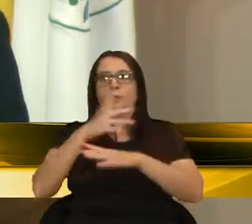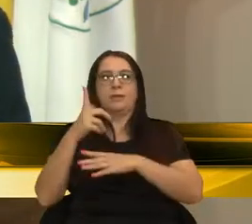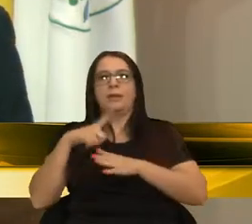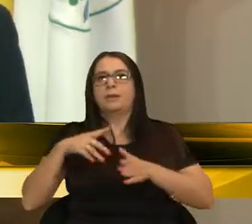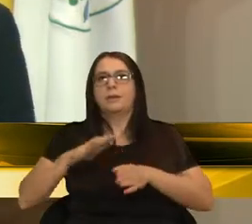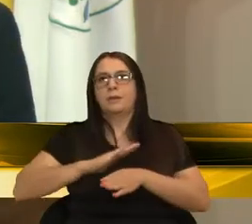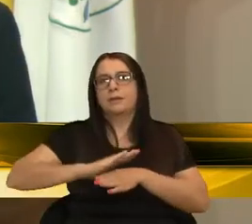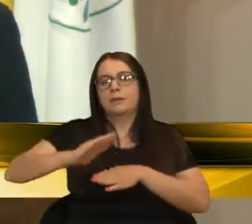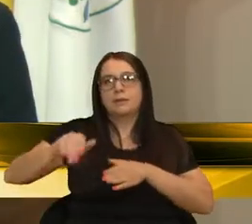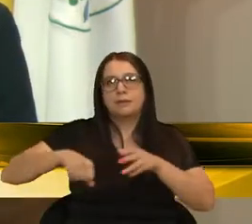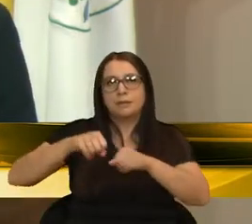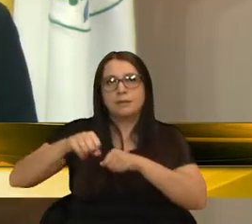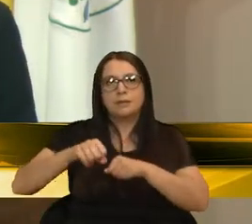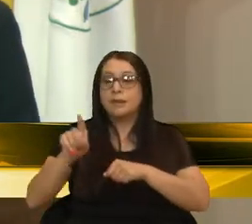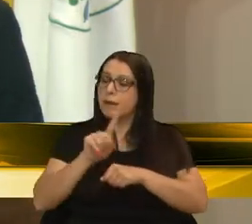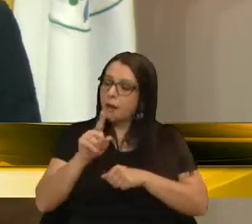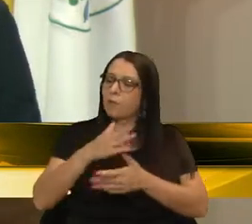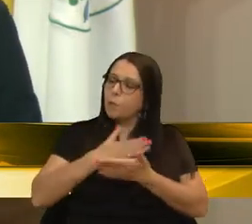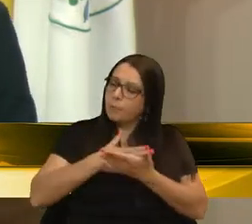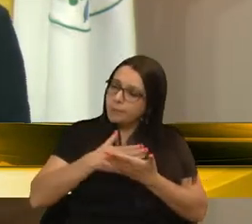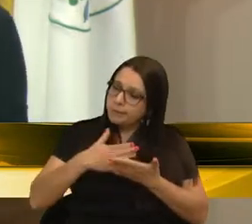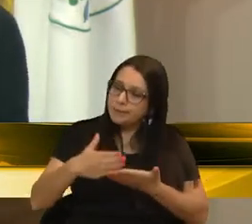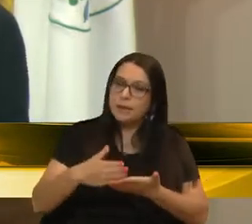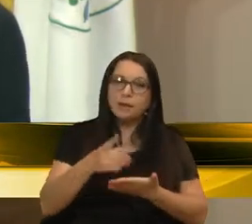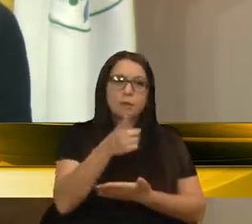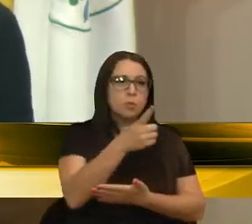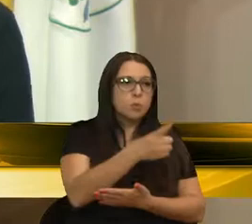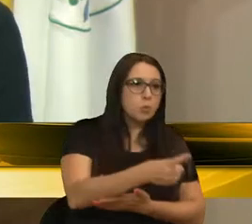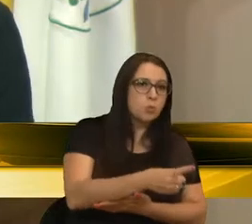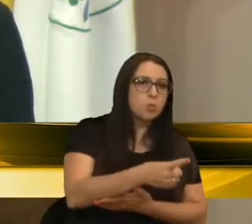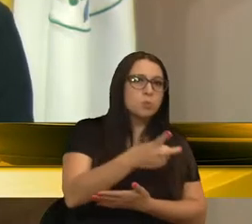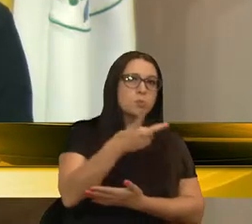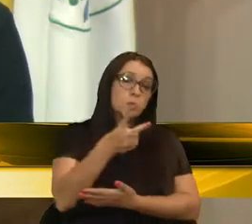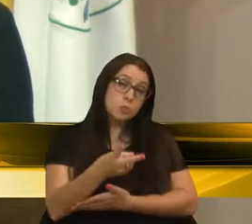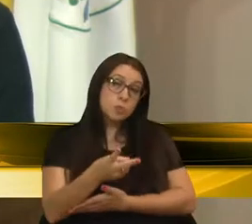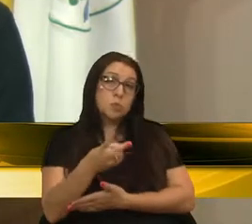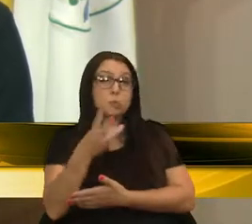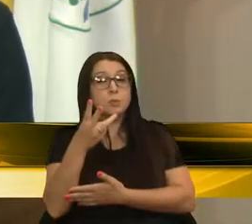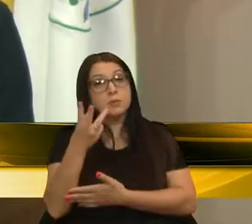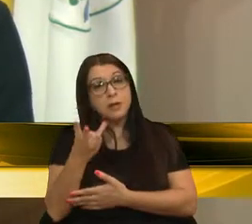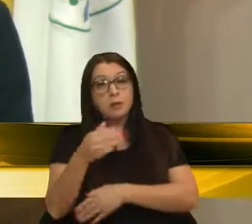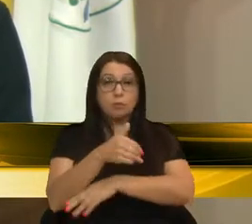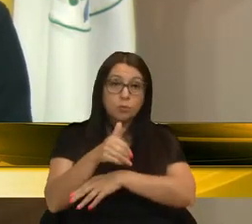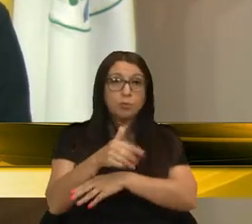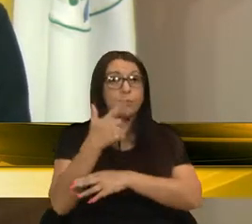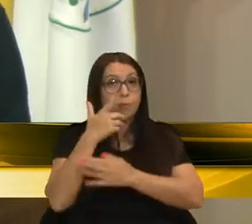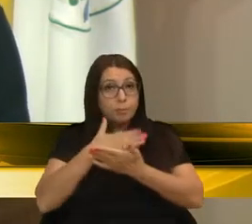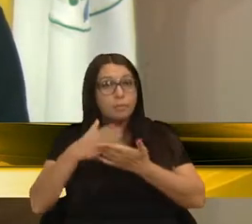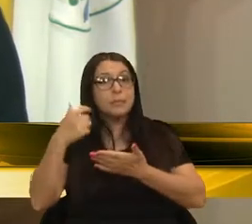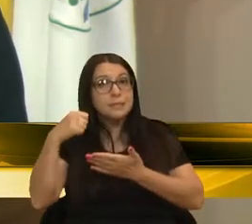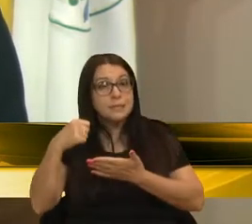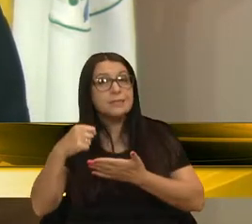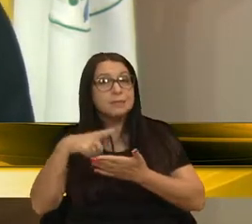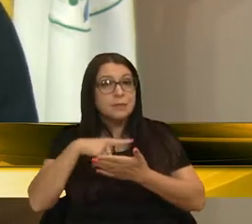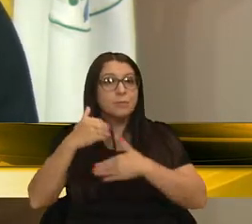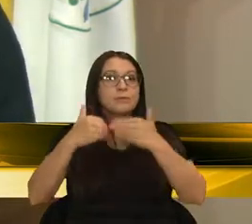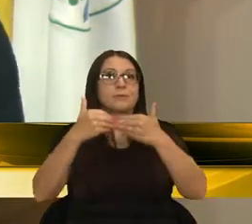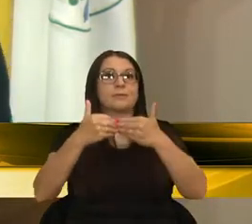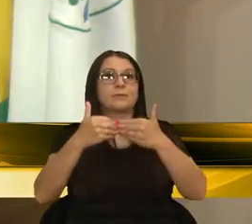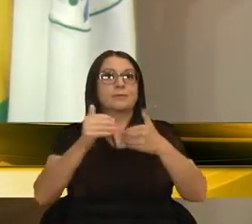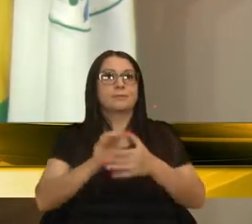ciclovia. Não, vamos iniciar, talvez por 1, 2 ruas, mas nós precisamos começar a dar esse